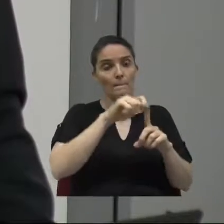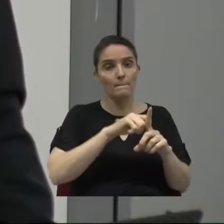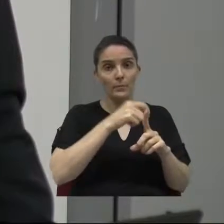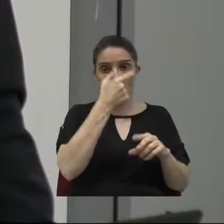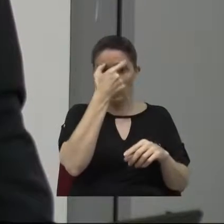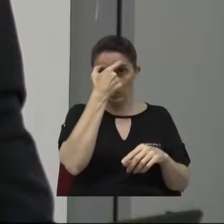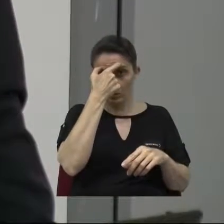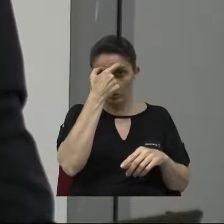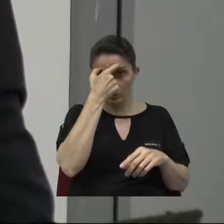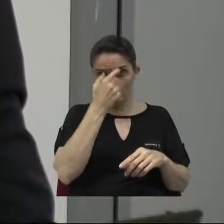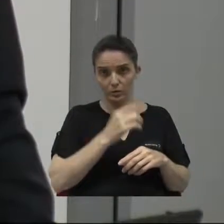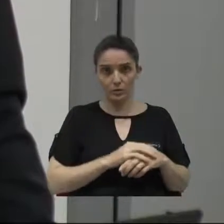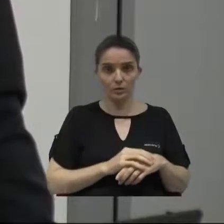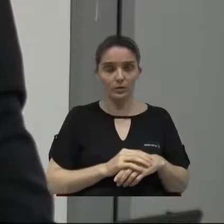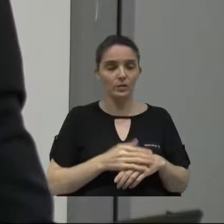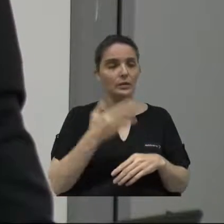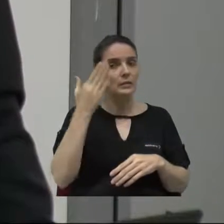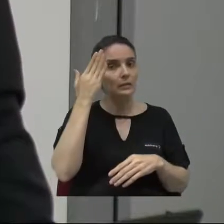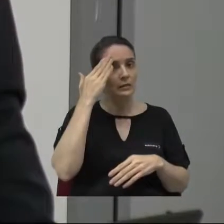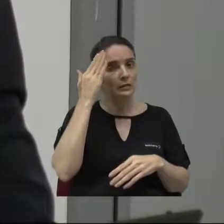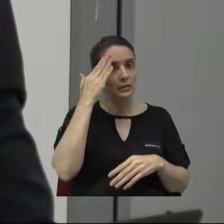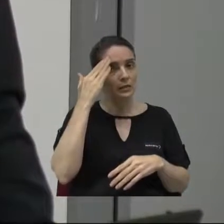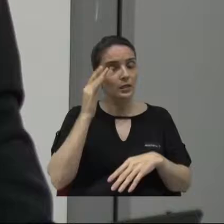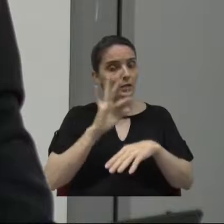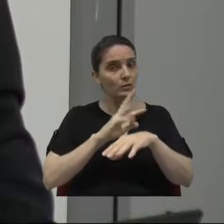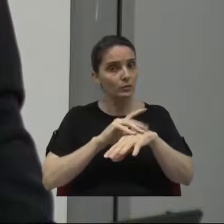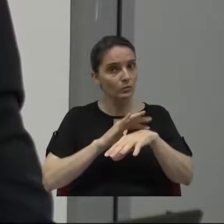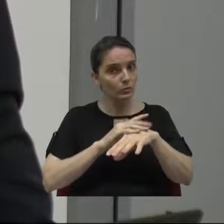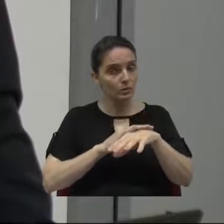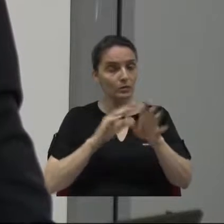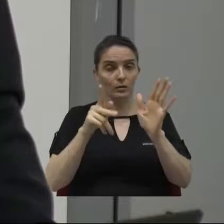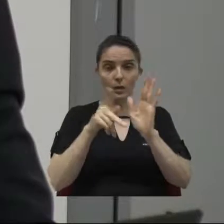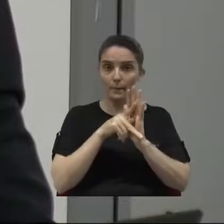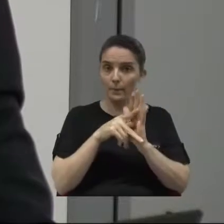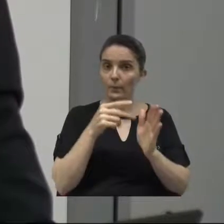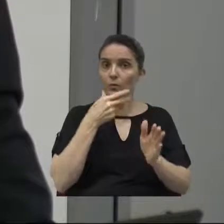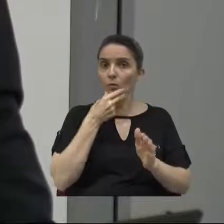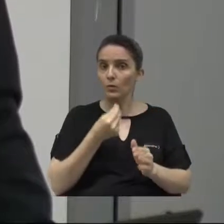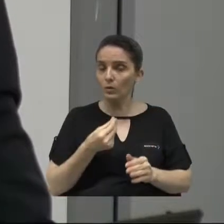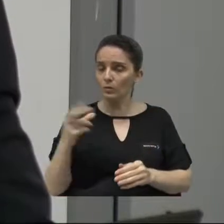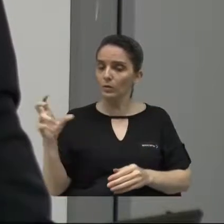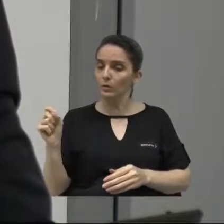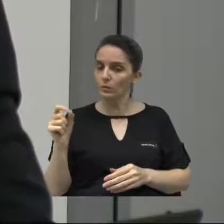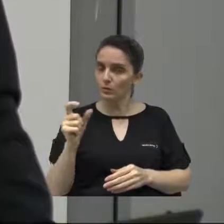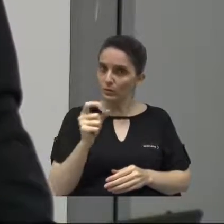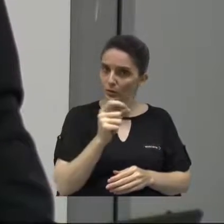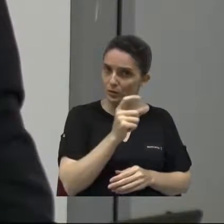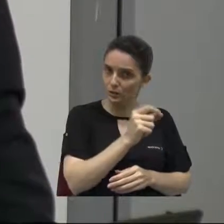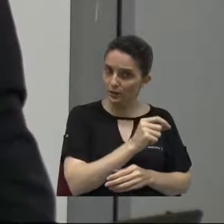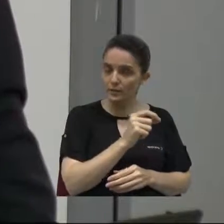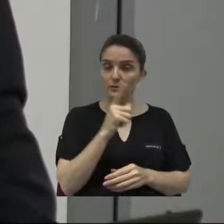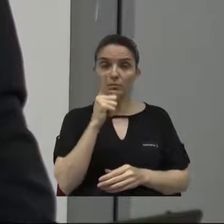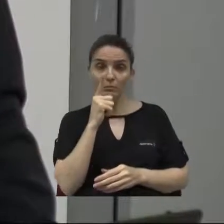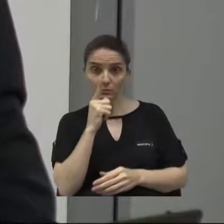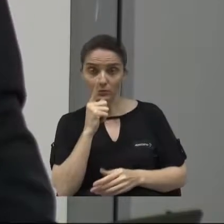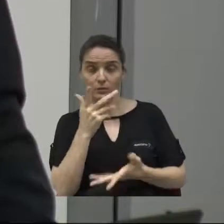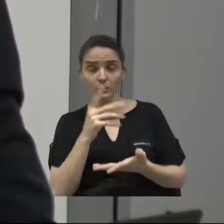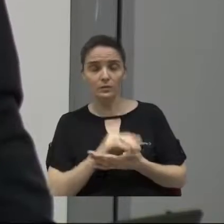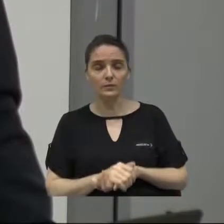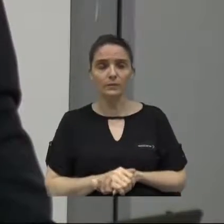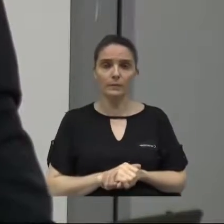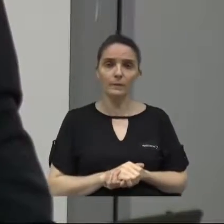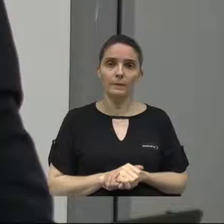para se atentar às doenças, né, pertinentes ao sexo masculino, ao câncer, em particular ao câncer de próstata. E uma